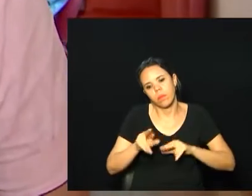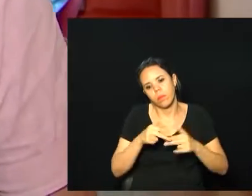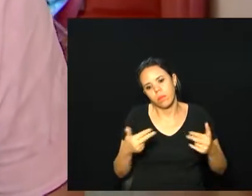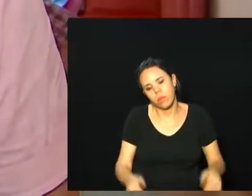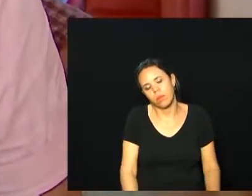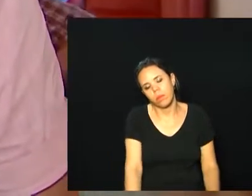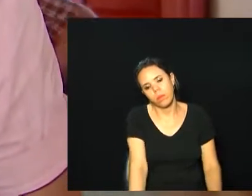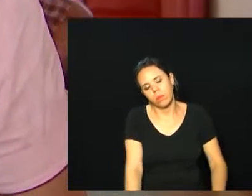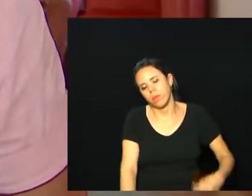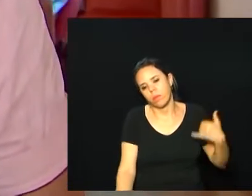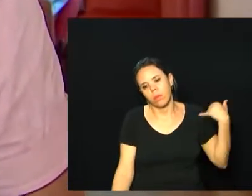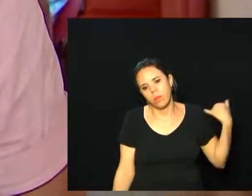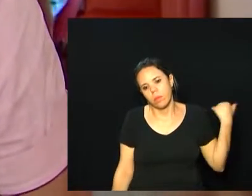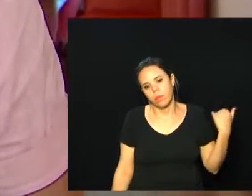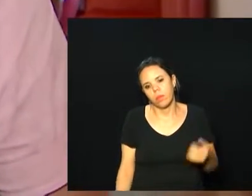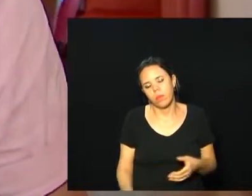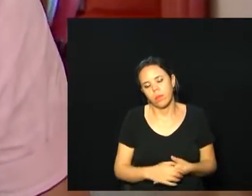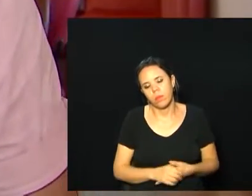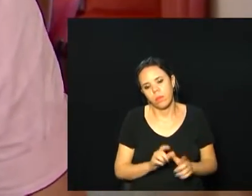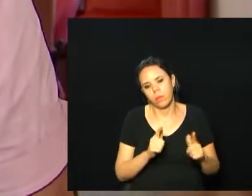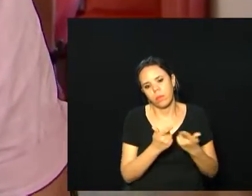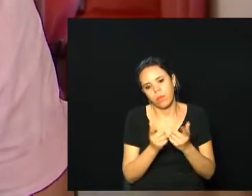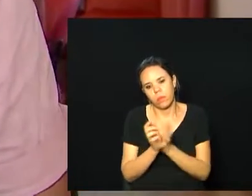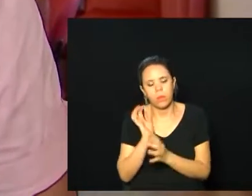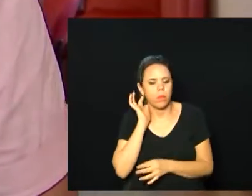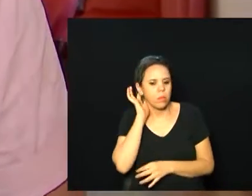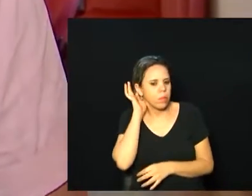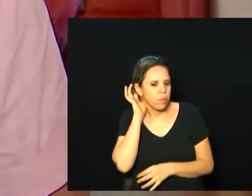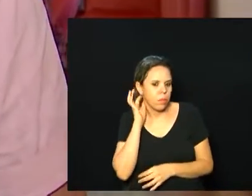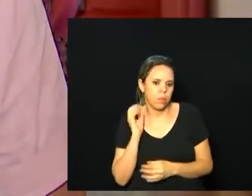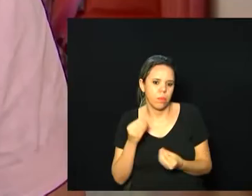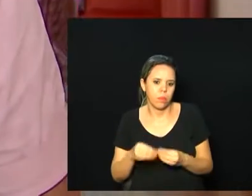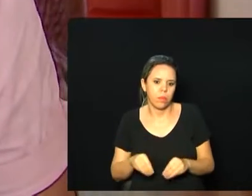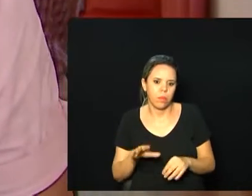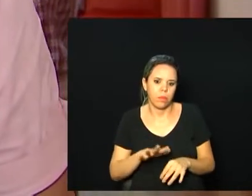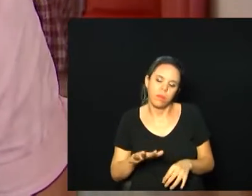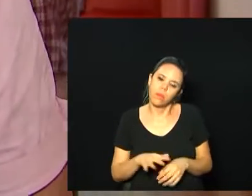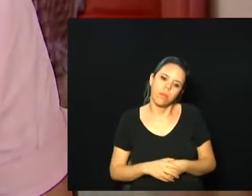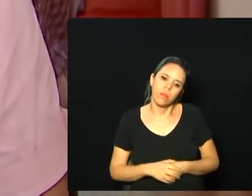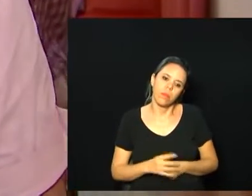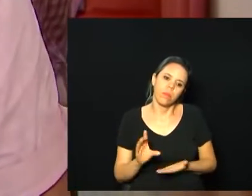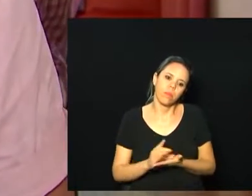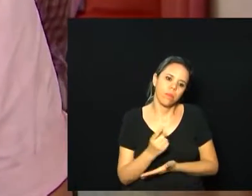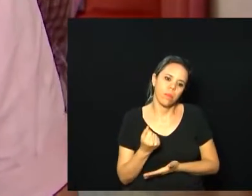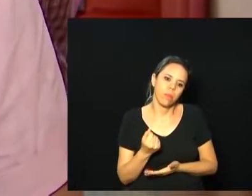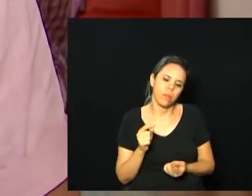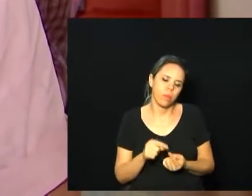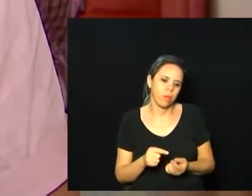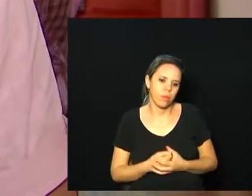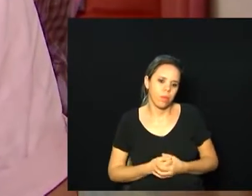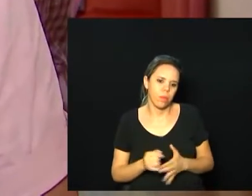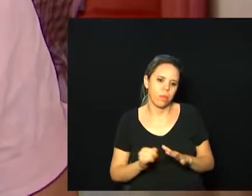entre as idades e os agrupamentos que acabam comprometendo a verba destinada